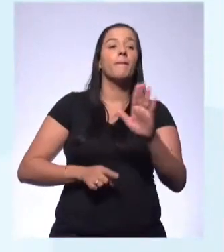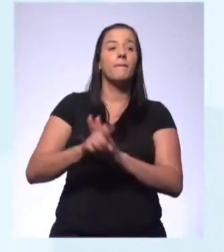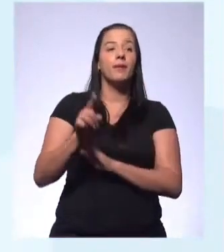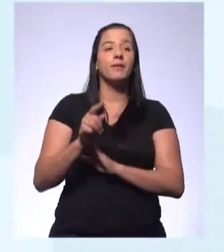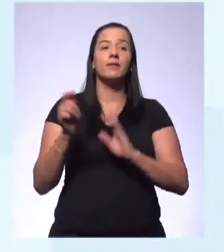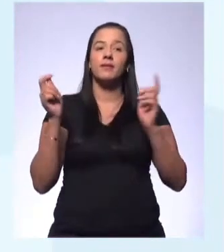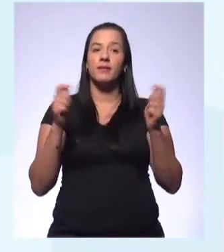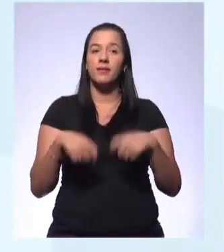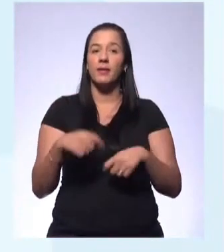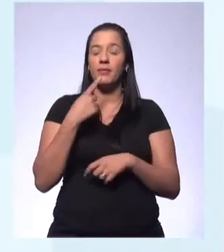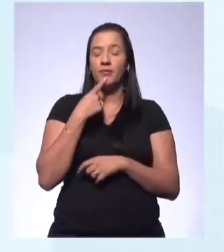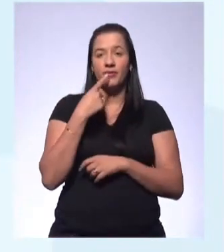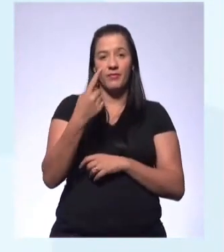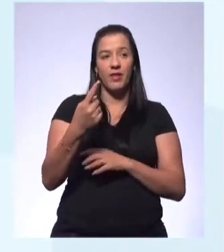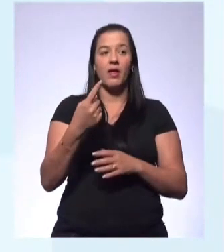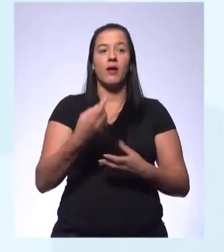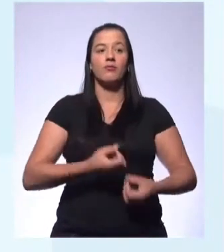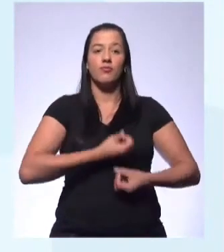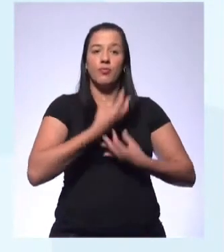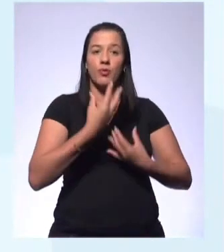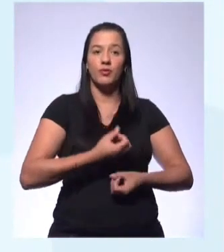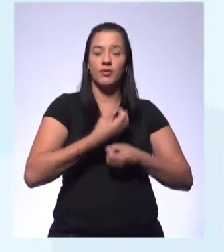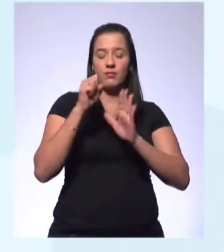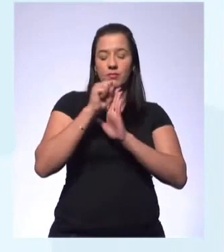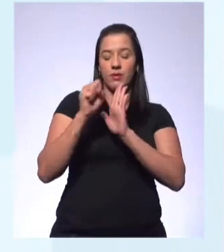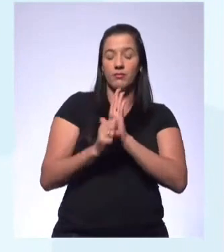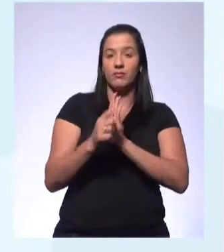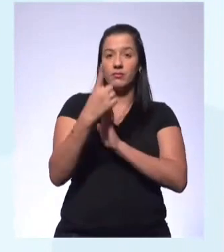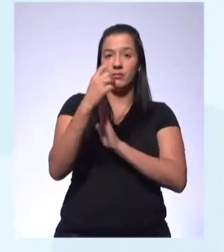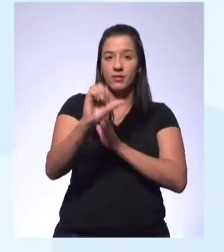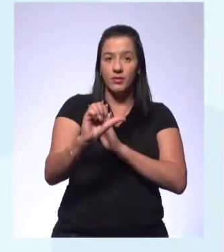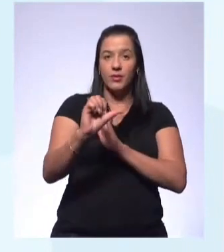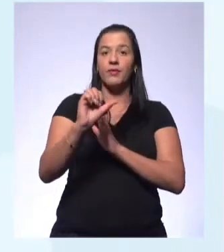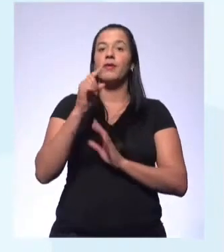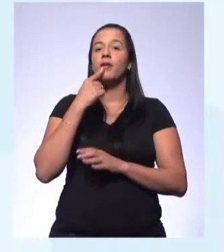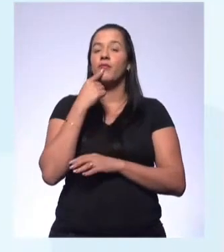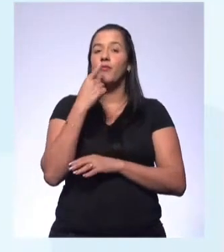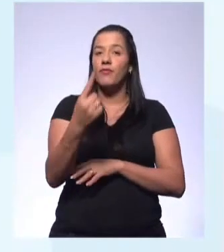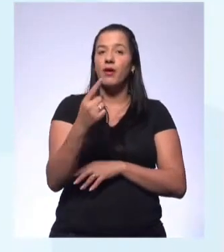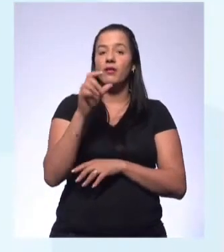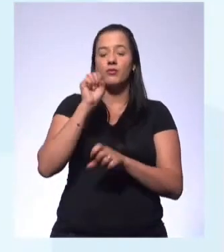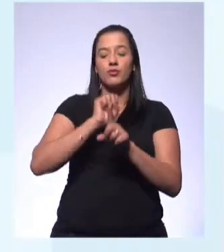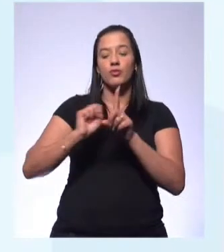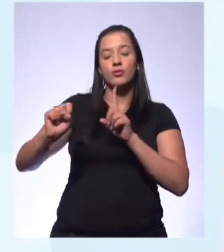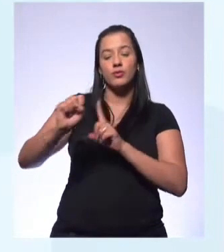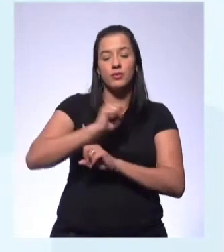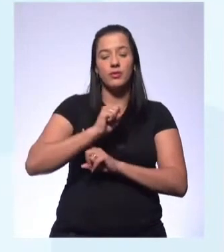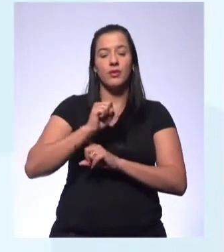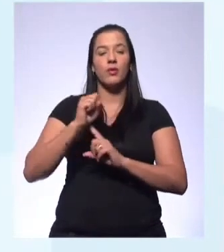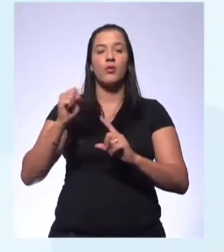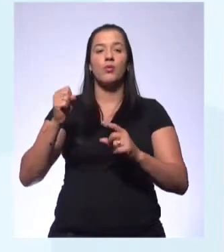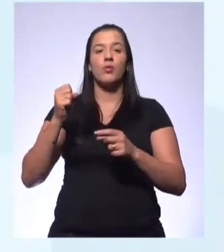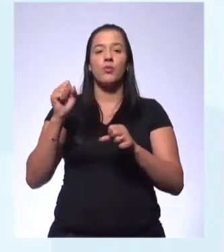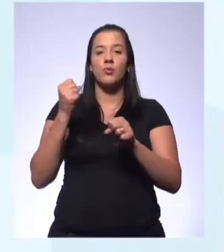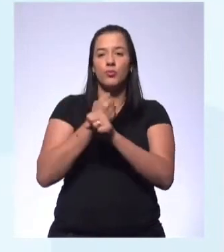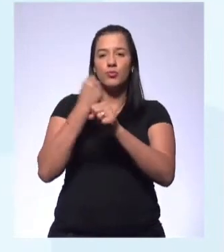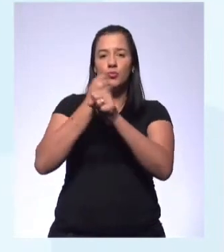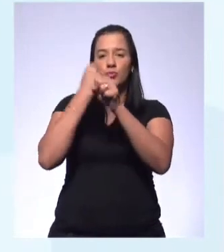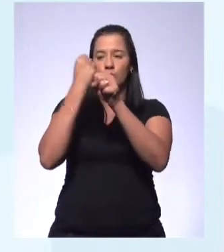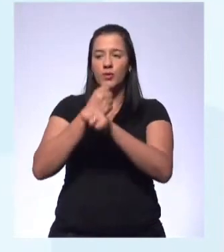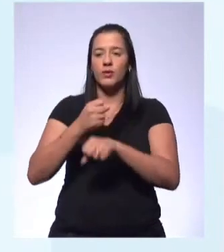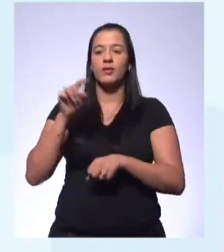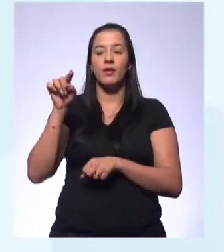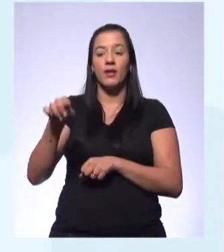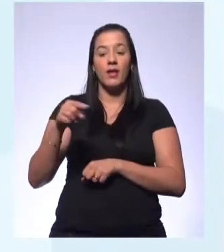Podemos dizer que este poema, escrito no século XIX, reforça o estereótipo social constituído na época